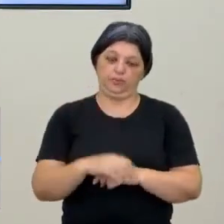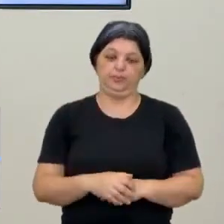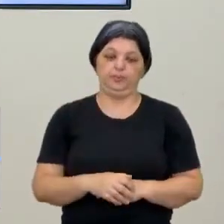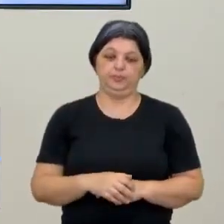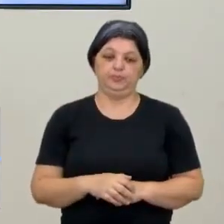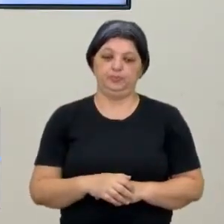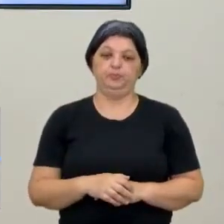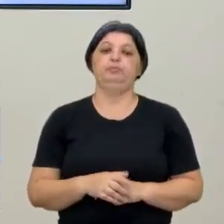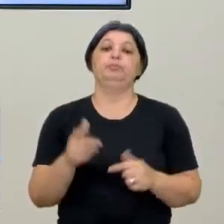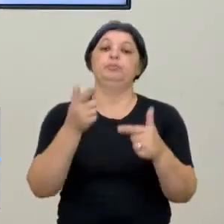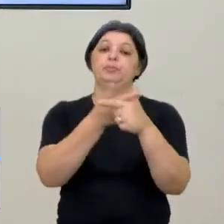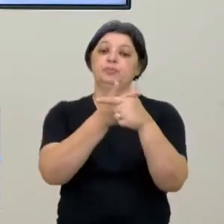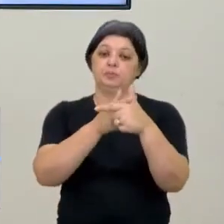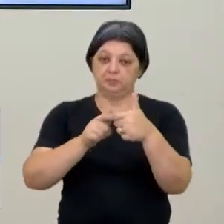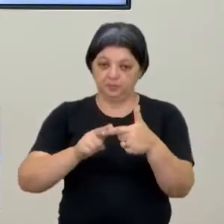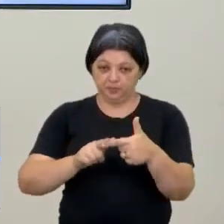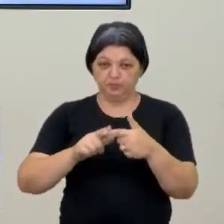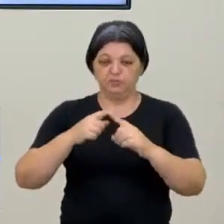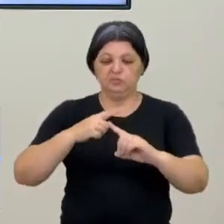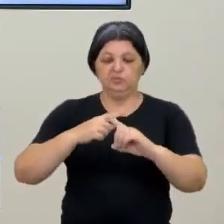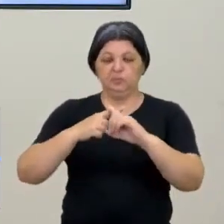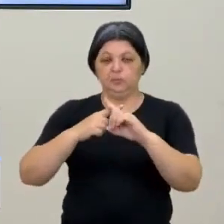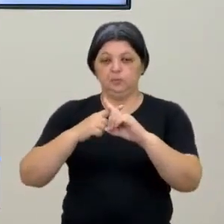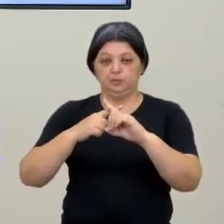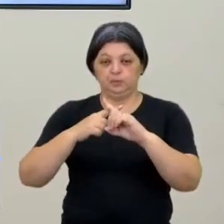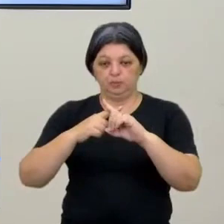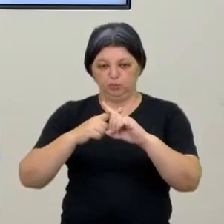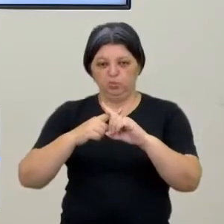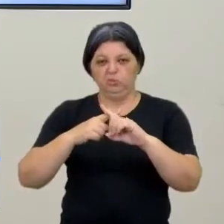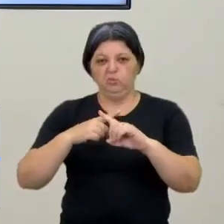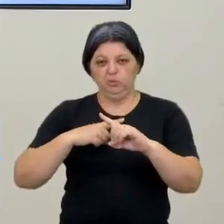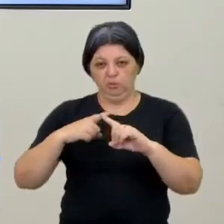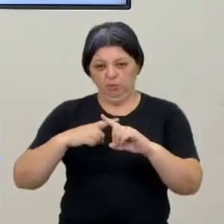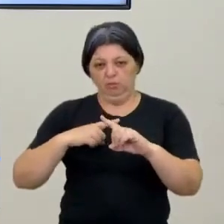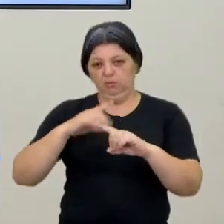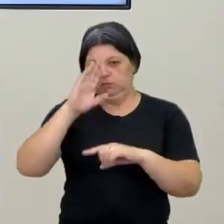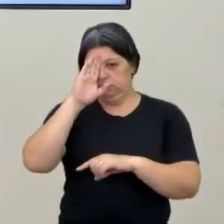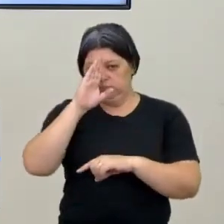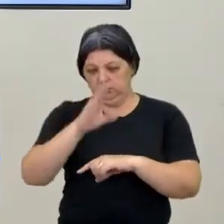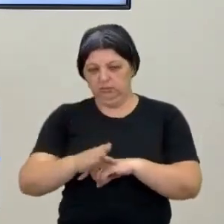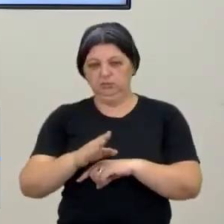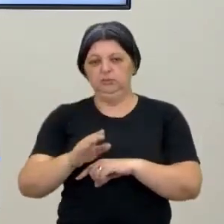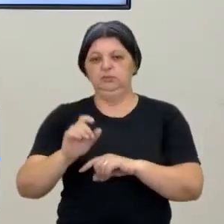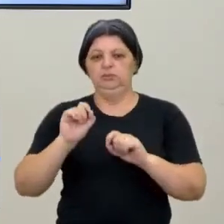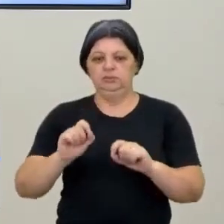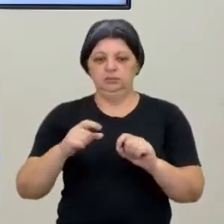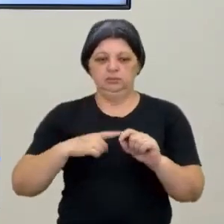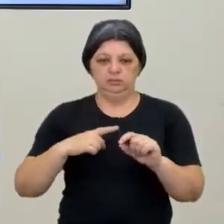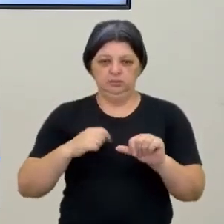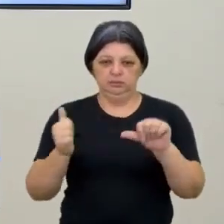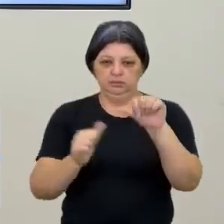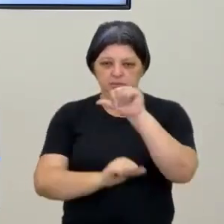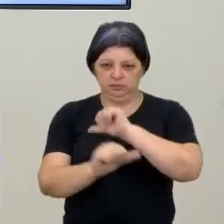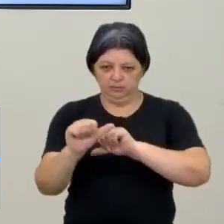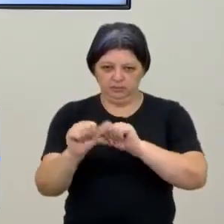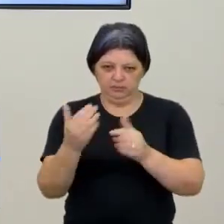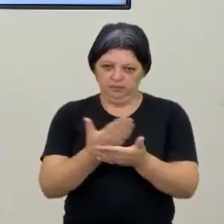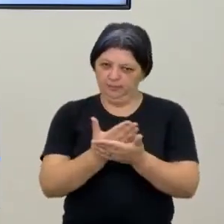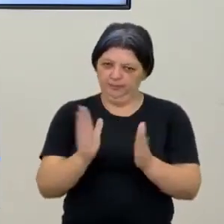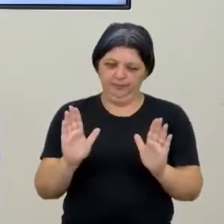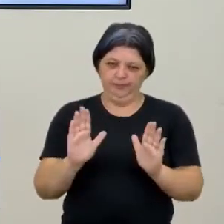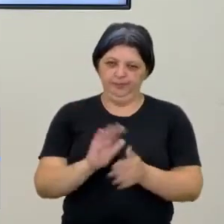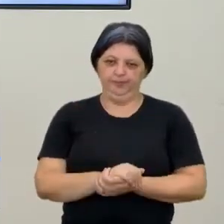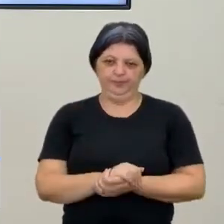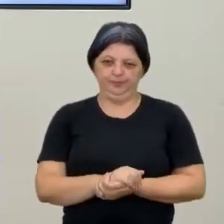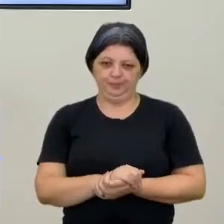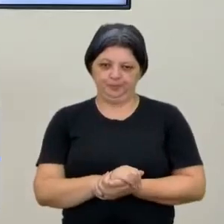as divisões e as multiplicações, elas têm prioridade. Então, trocou a multiplicação por divisão, acabou. Tá bom? Ou